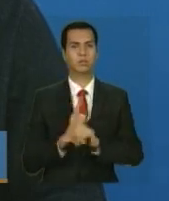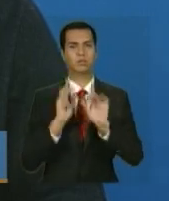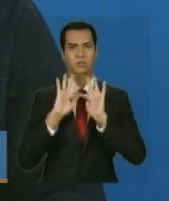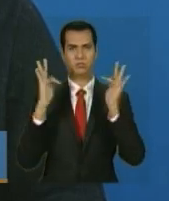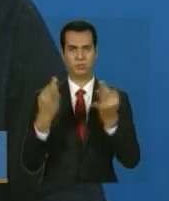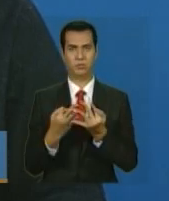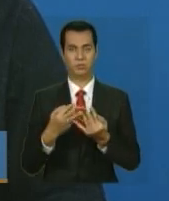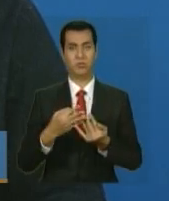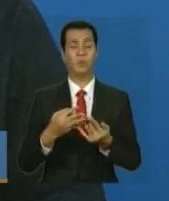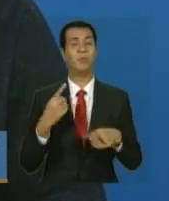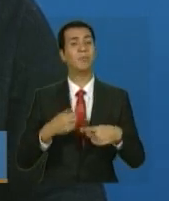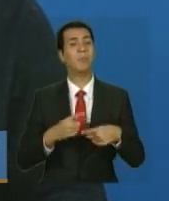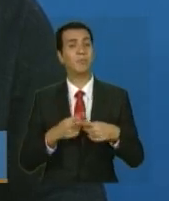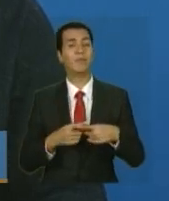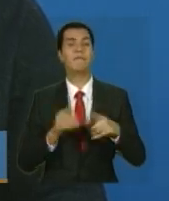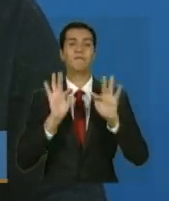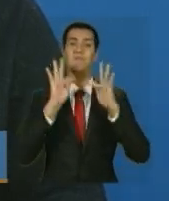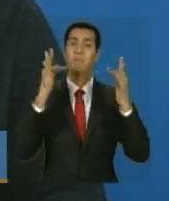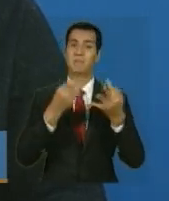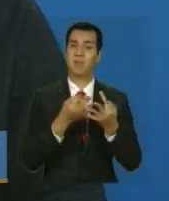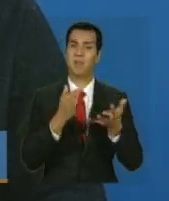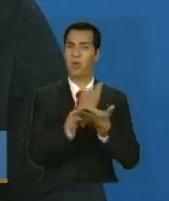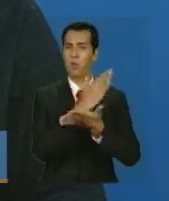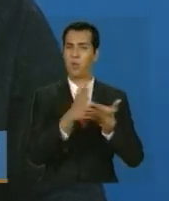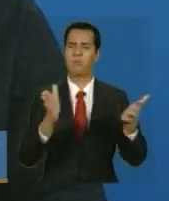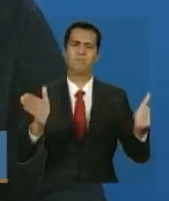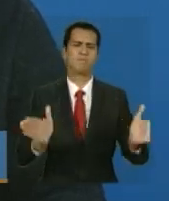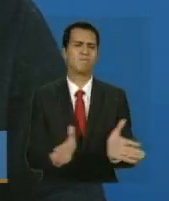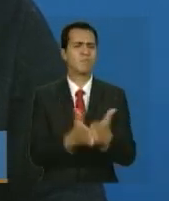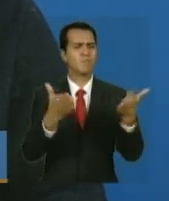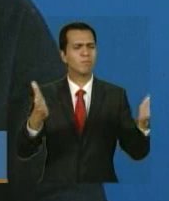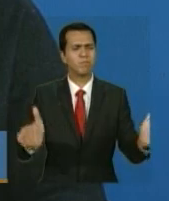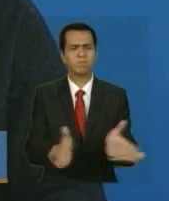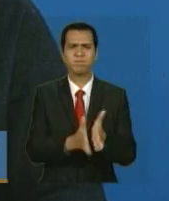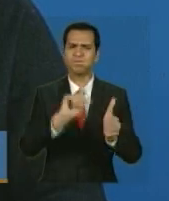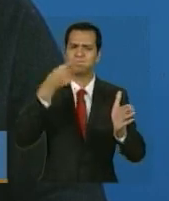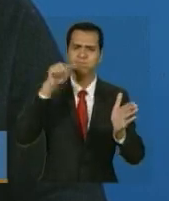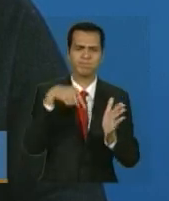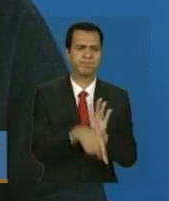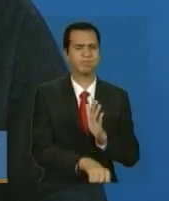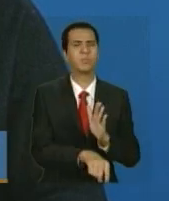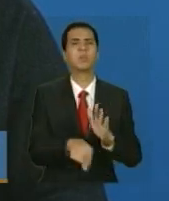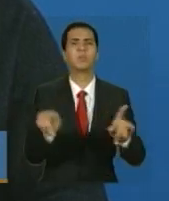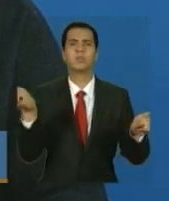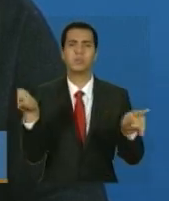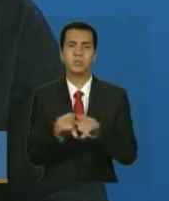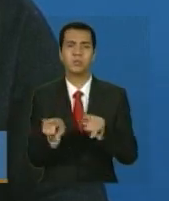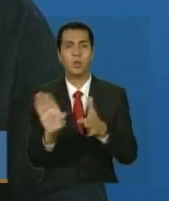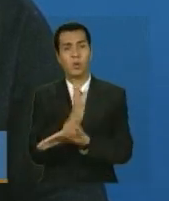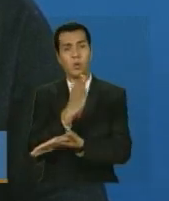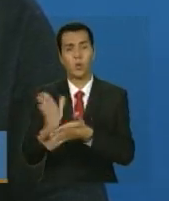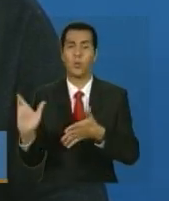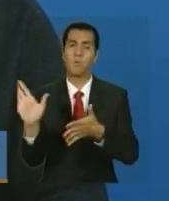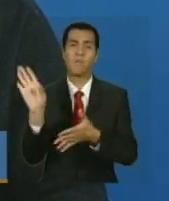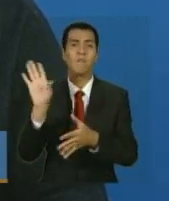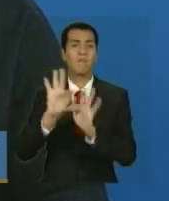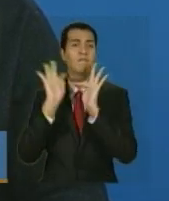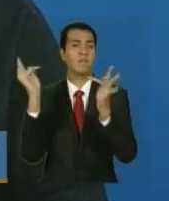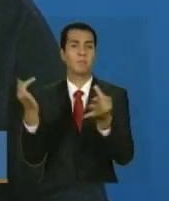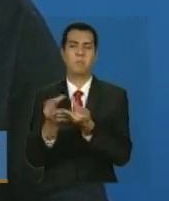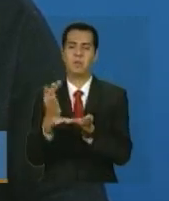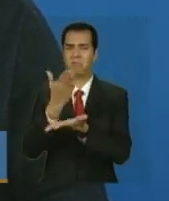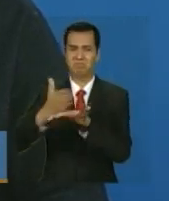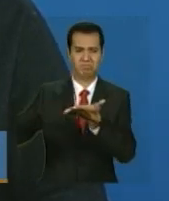famílias muito pobres, muito excluídas, que estão longe do poder público e às vezes podem não